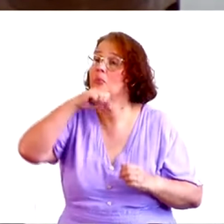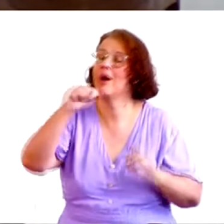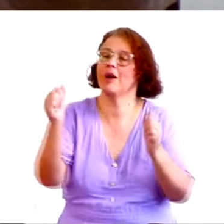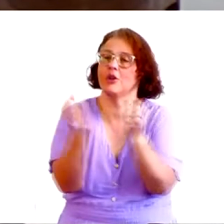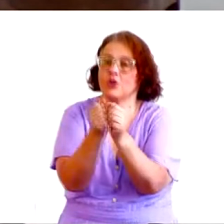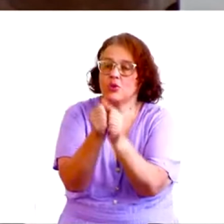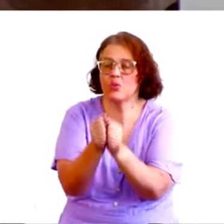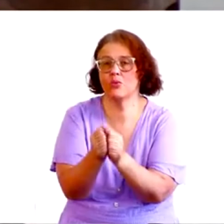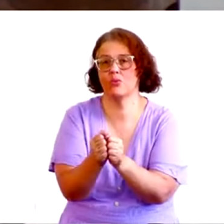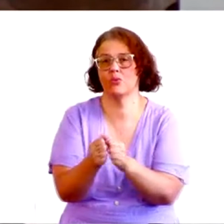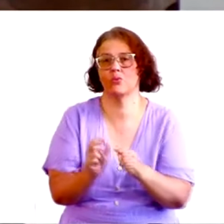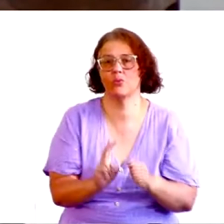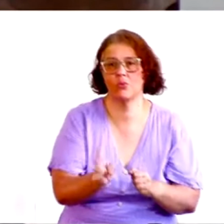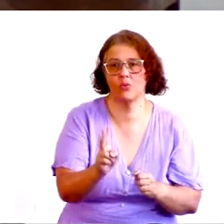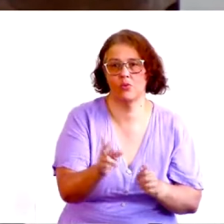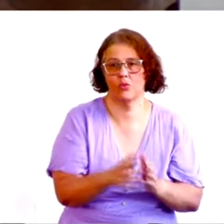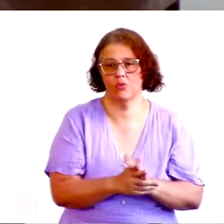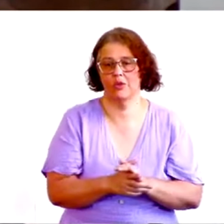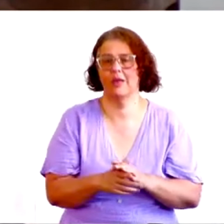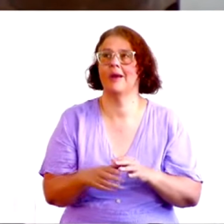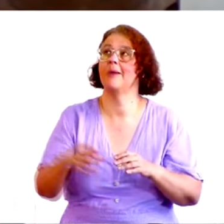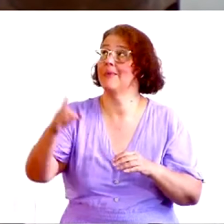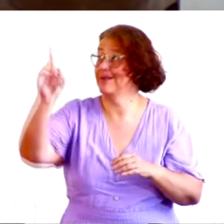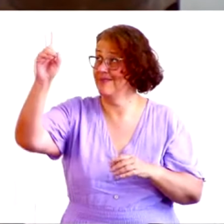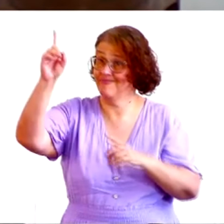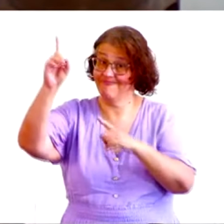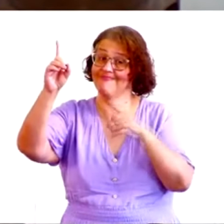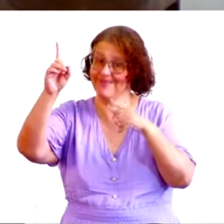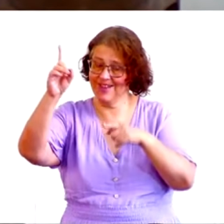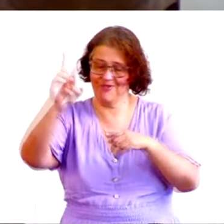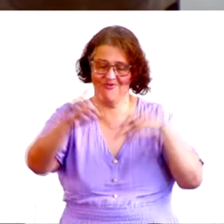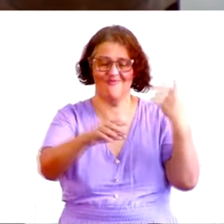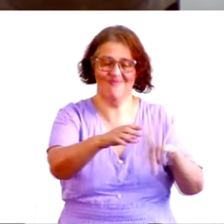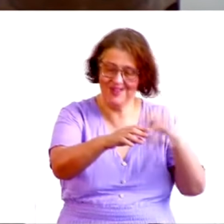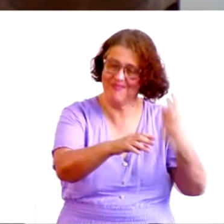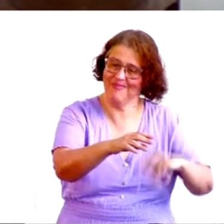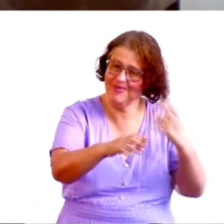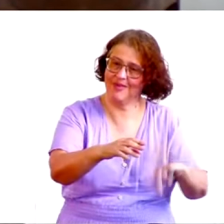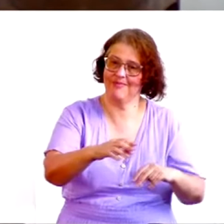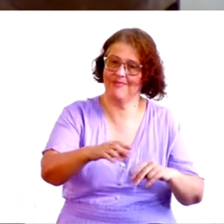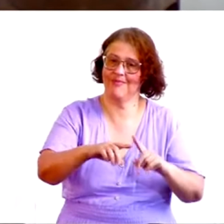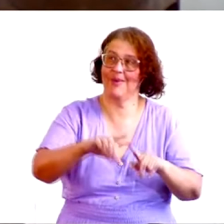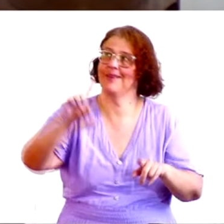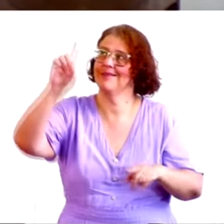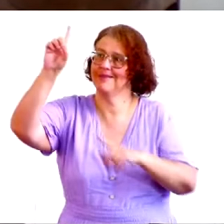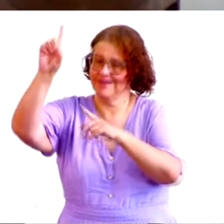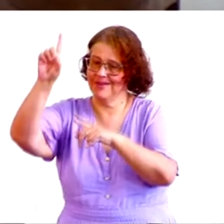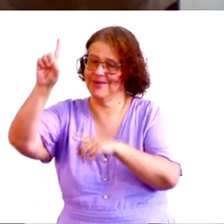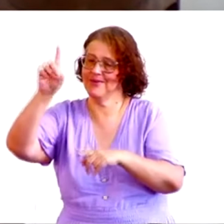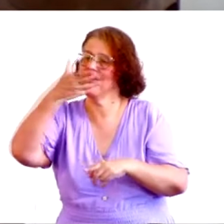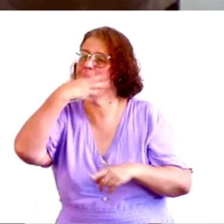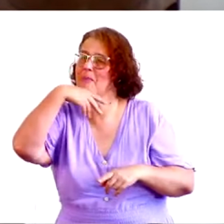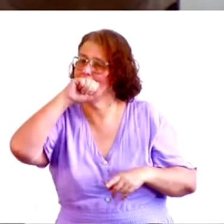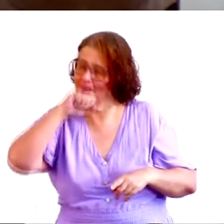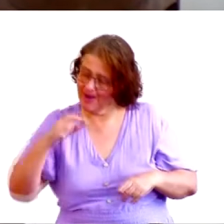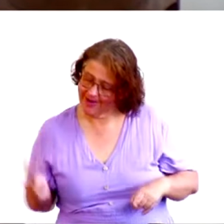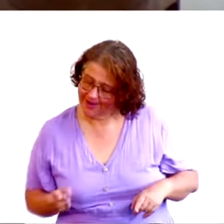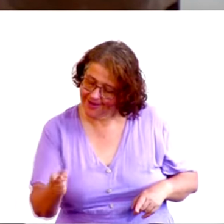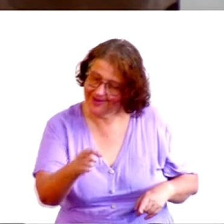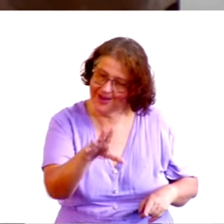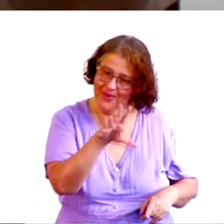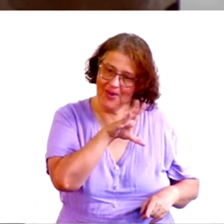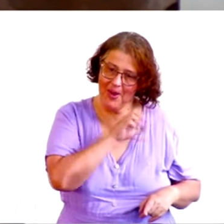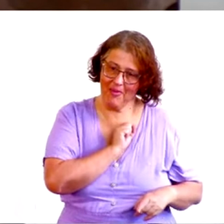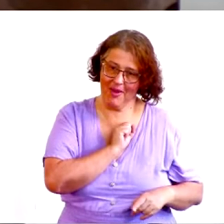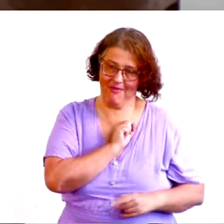disciplinas que eles haveriam de sofrer um pai eterno os amava eu não sei se você usa